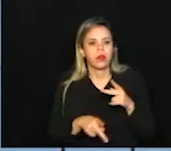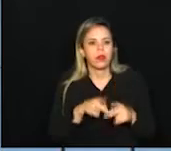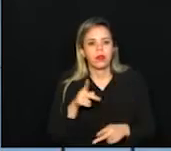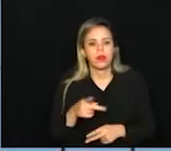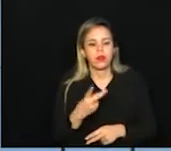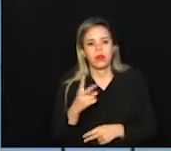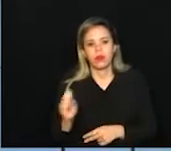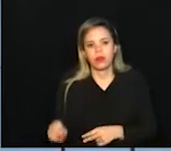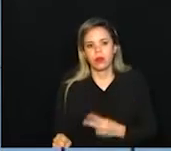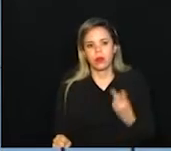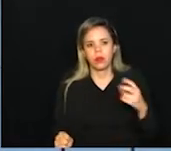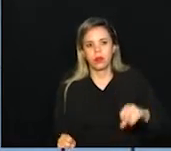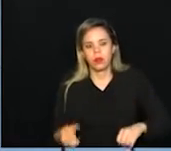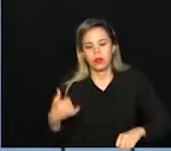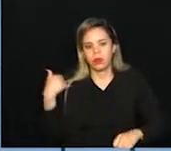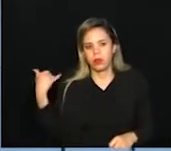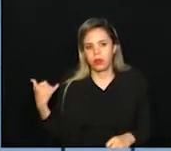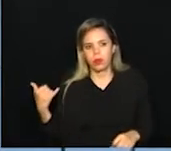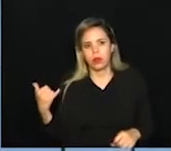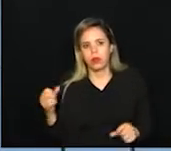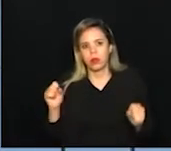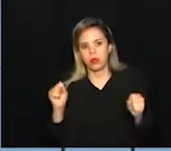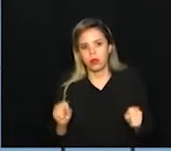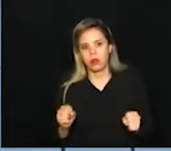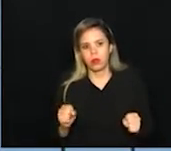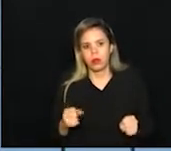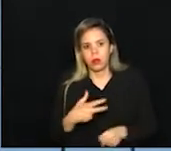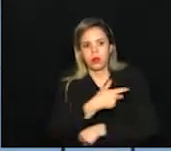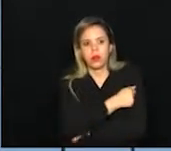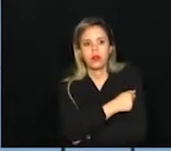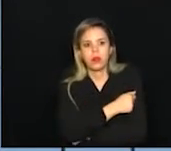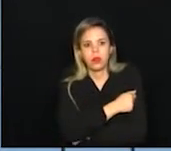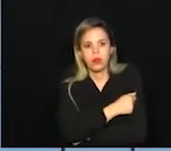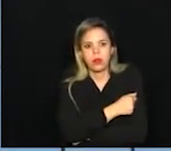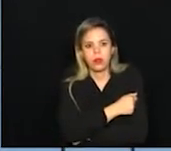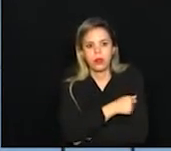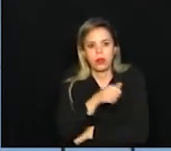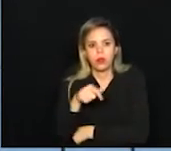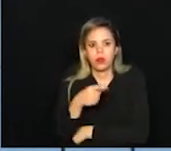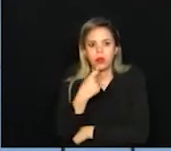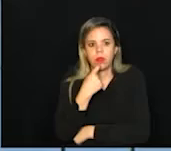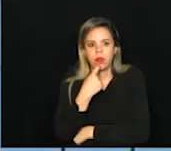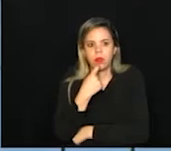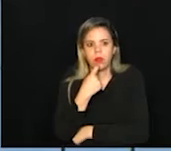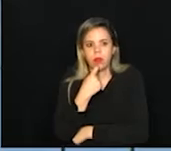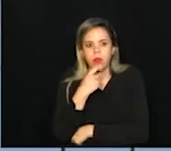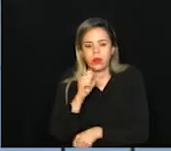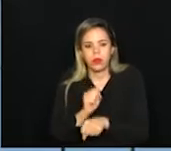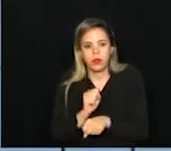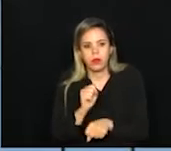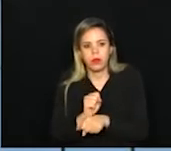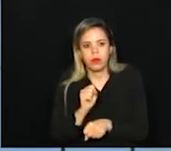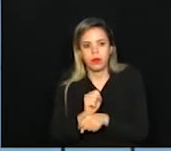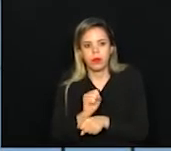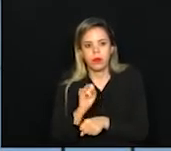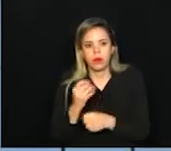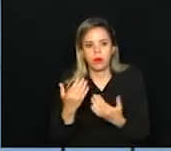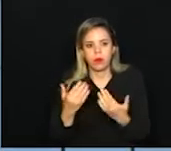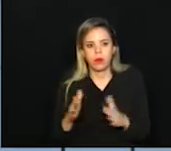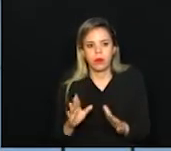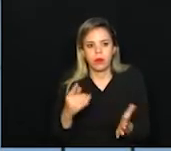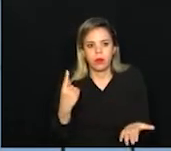entre 28 e 29 anos possam ser vacinados. Mas aqui em Campinas, a gente aguarda se vai abrir